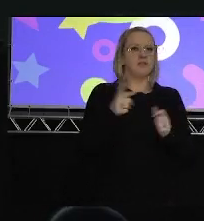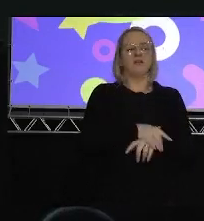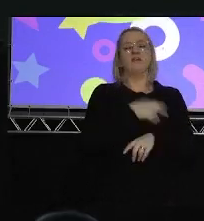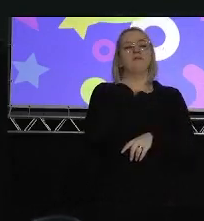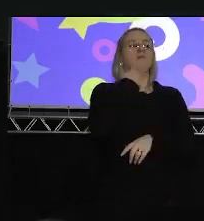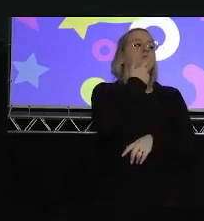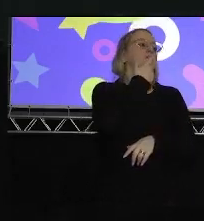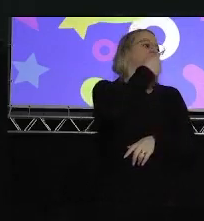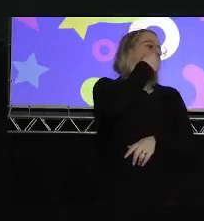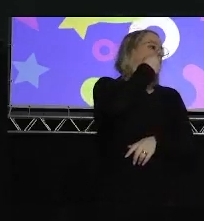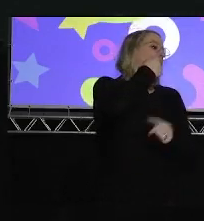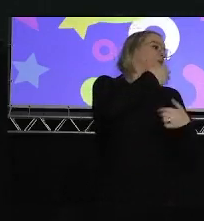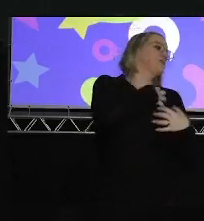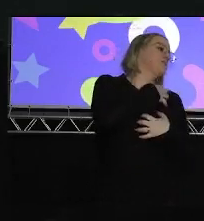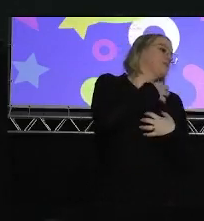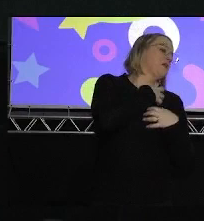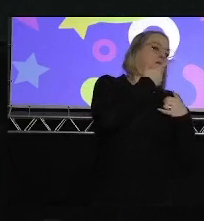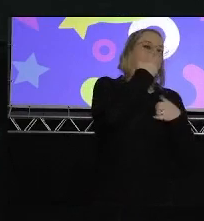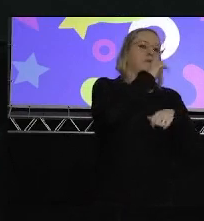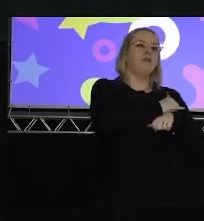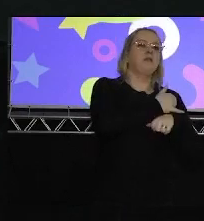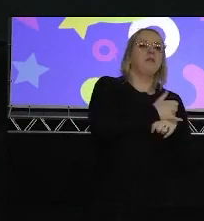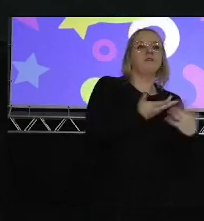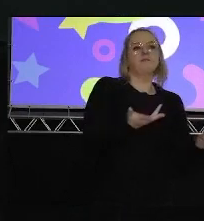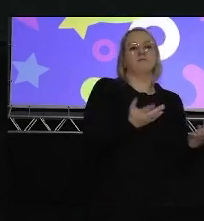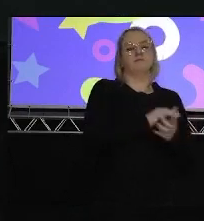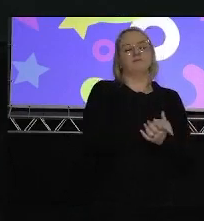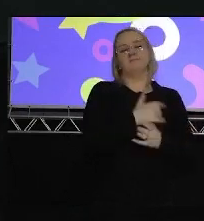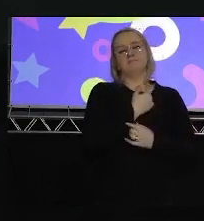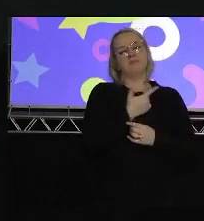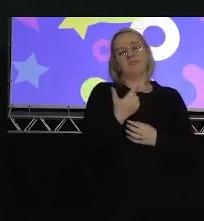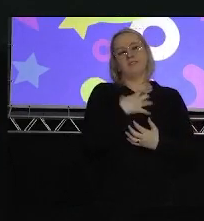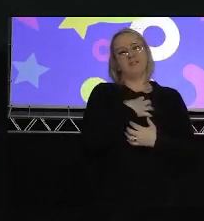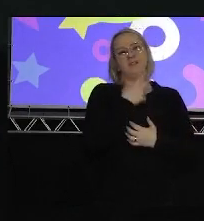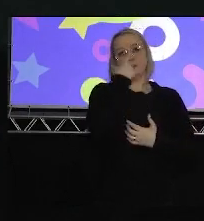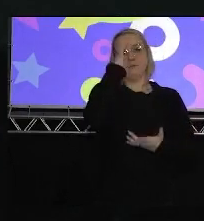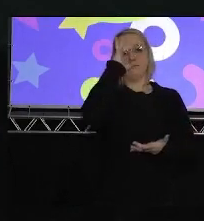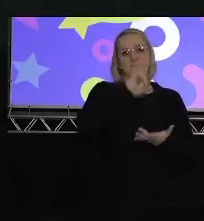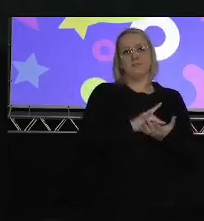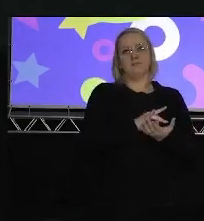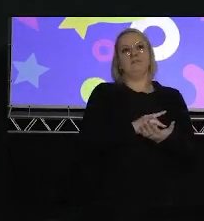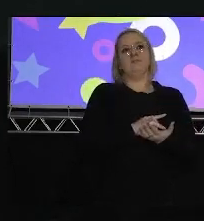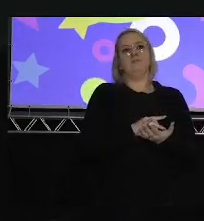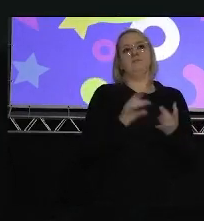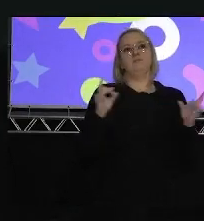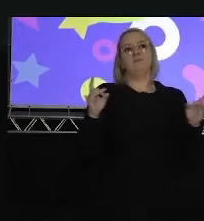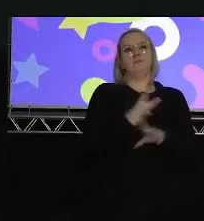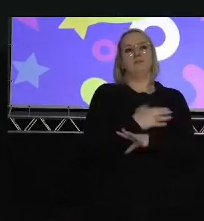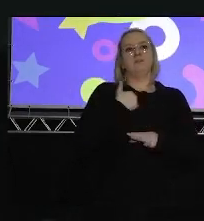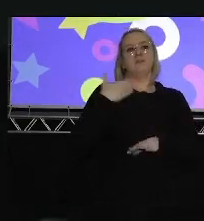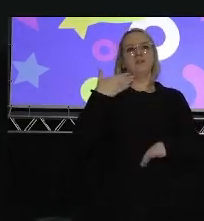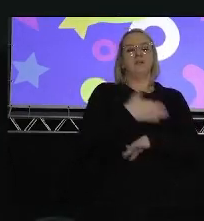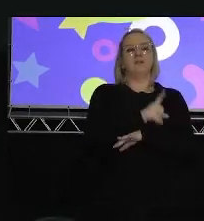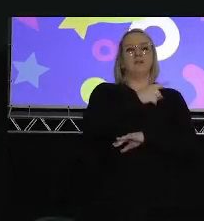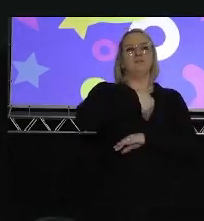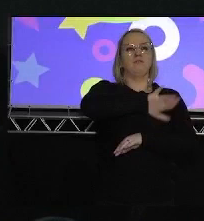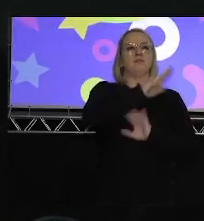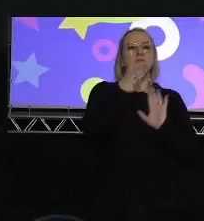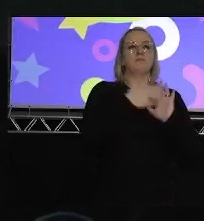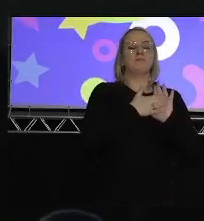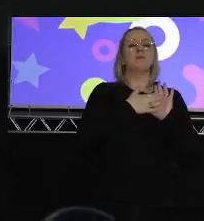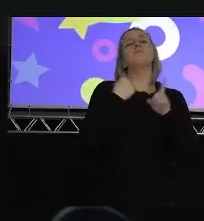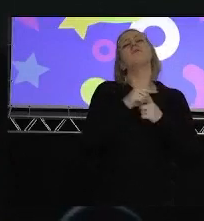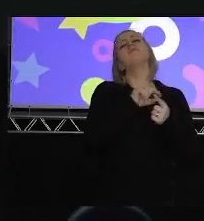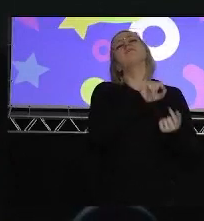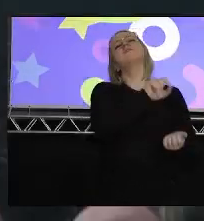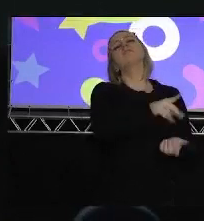falar e dar um jeitinho, falar com o analista e pedir alguma coisa. É formalizado mesmo, tem que entrar lá e fazer a proposta. Por que a gente fez isso,